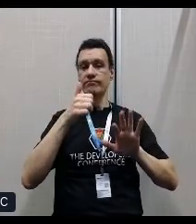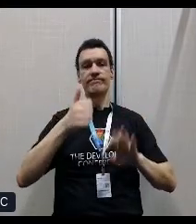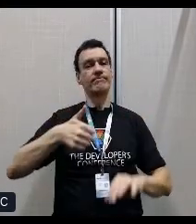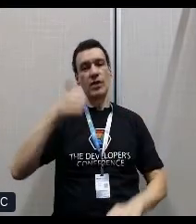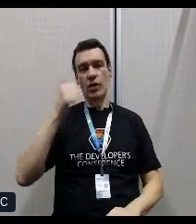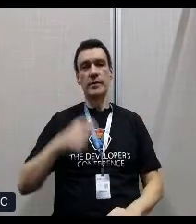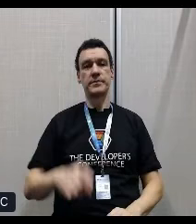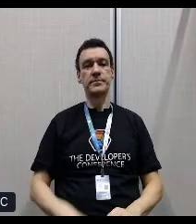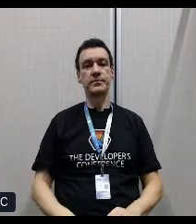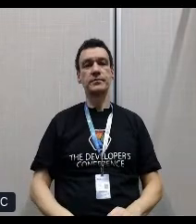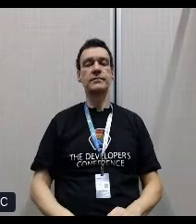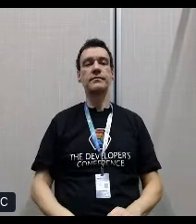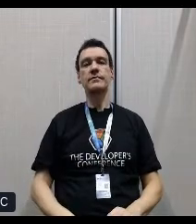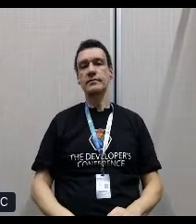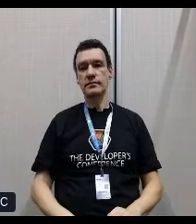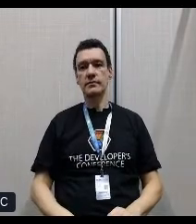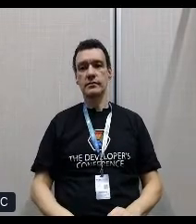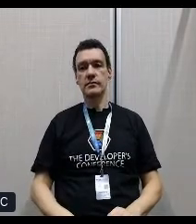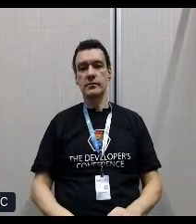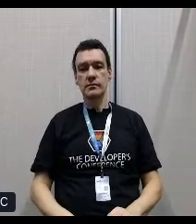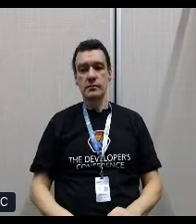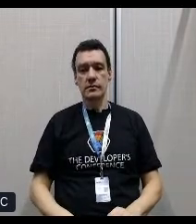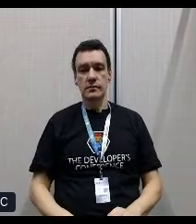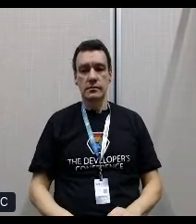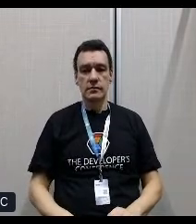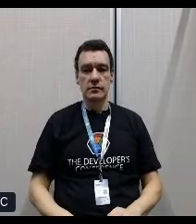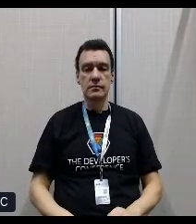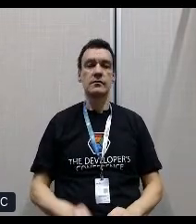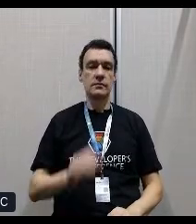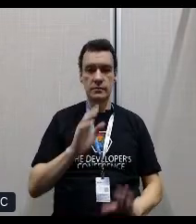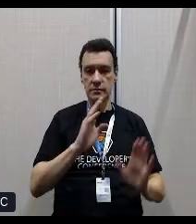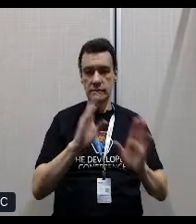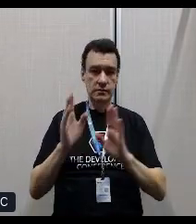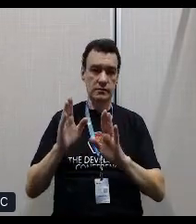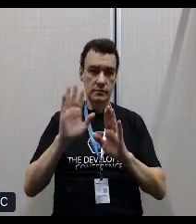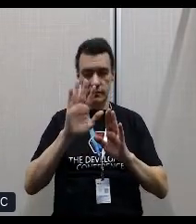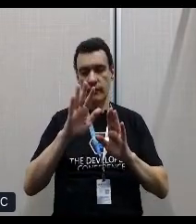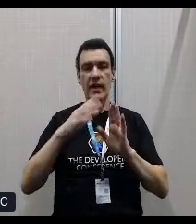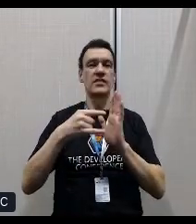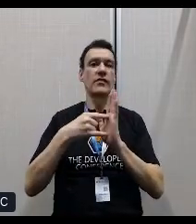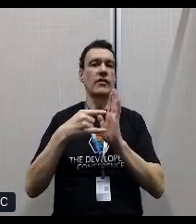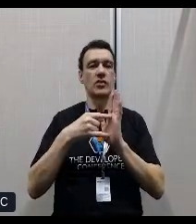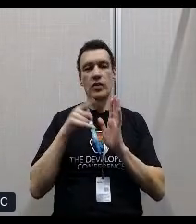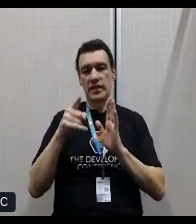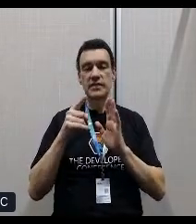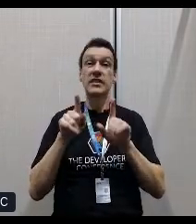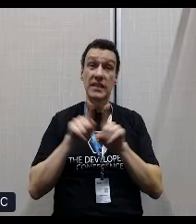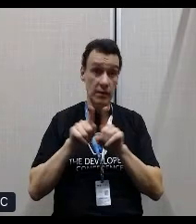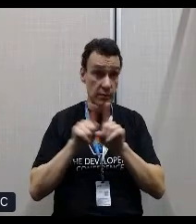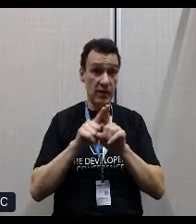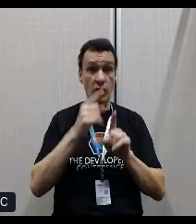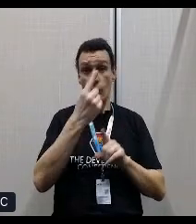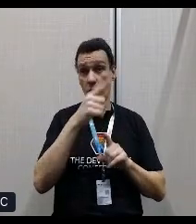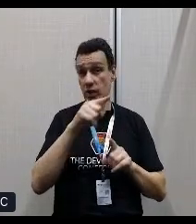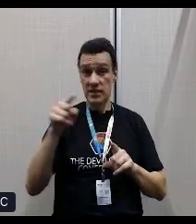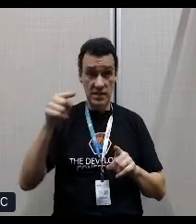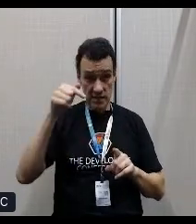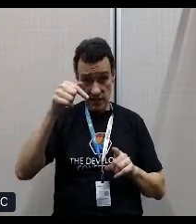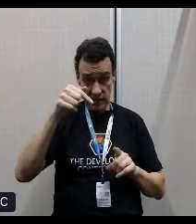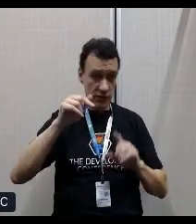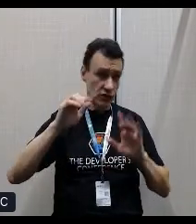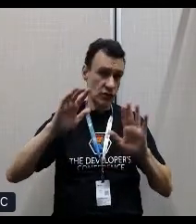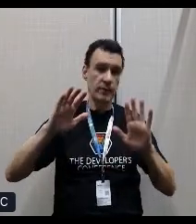os desenvolvedores, o título, e também que vão de 1 a 7. Então, composição estrutural, que é